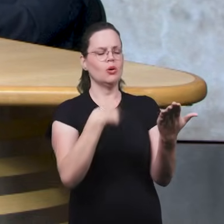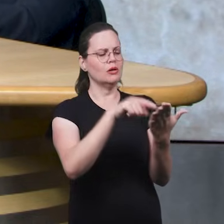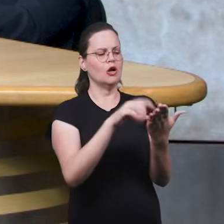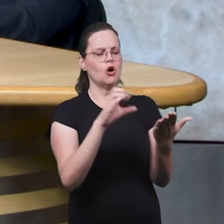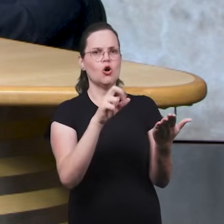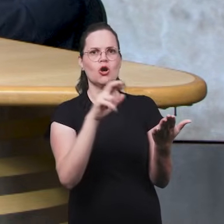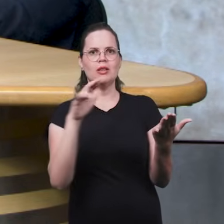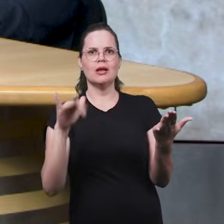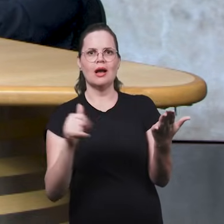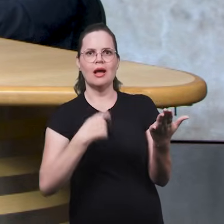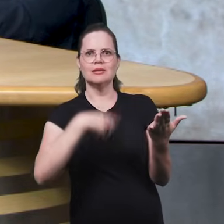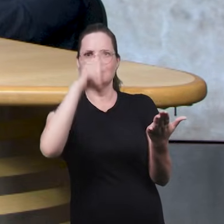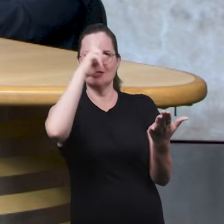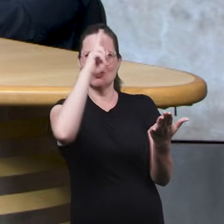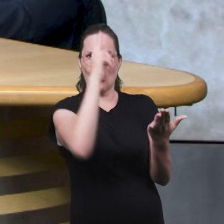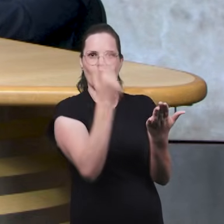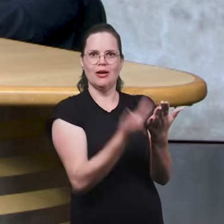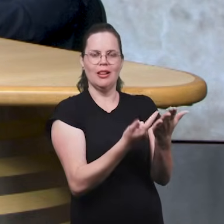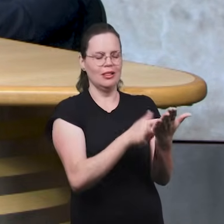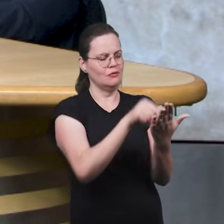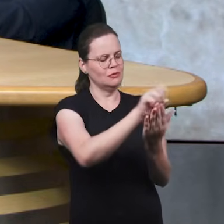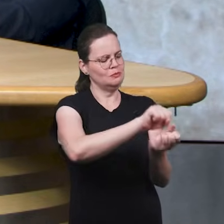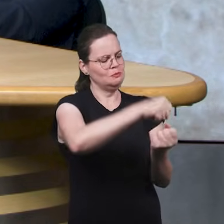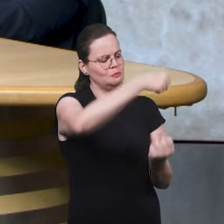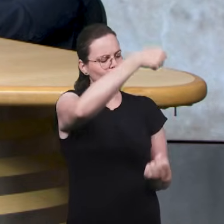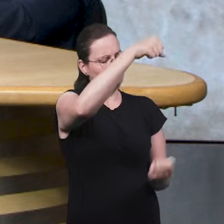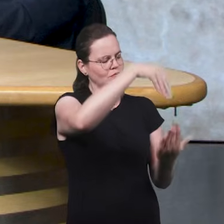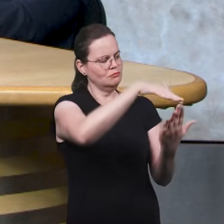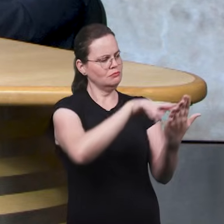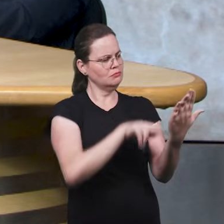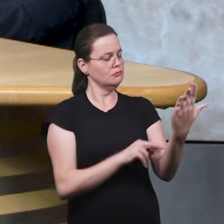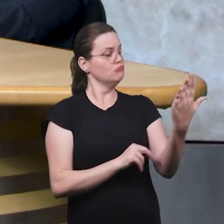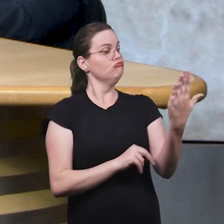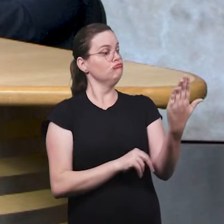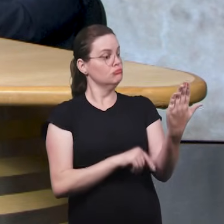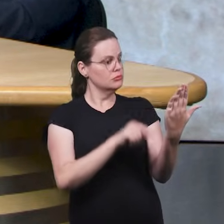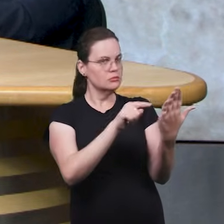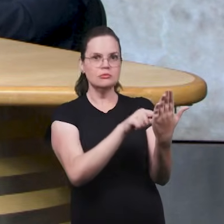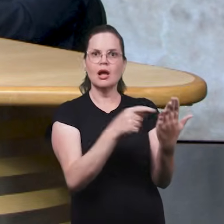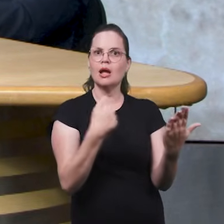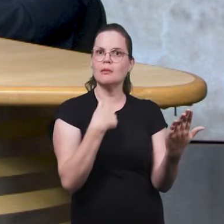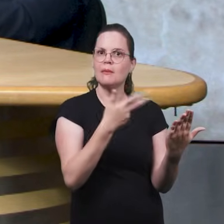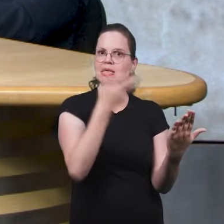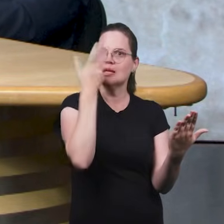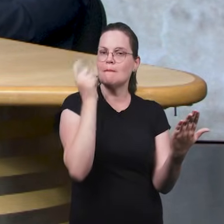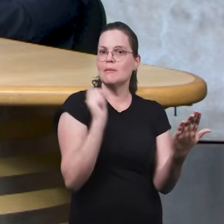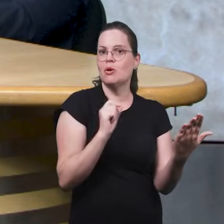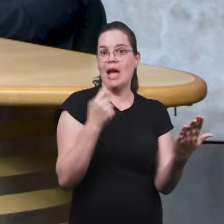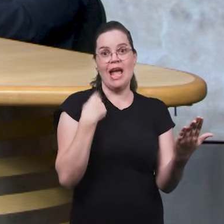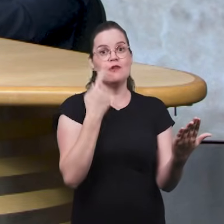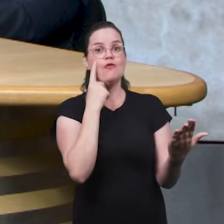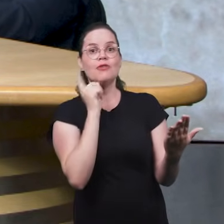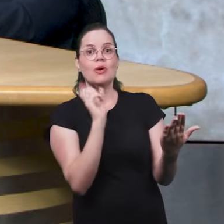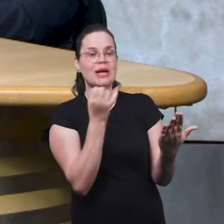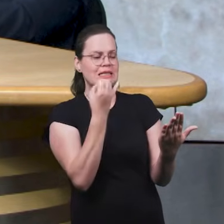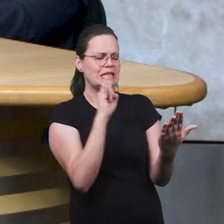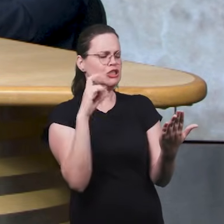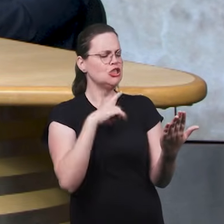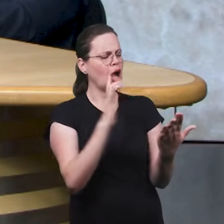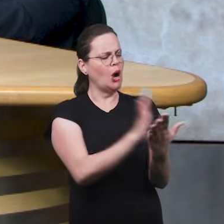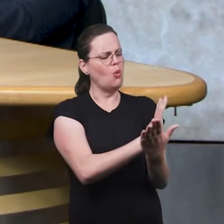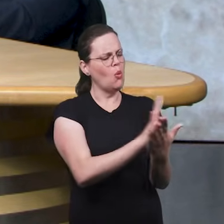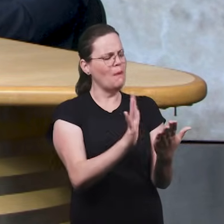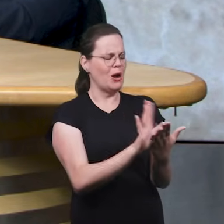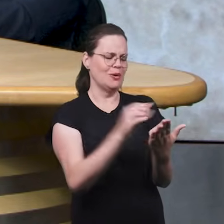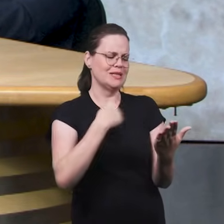daquela base de dados ele possa perceber se alguma coisa precisava ser feita, que não